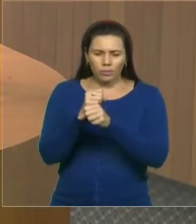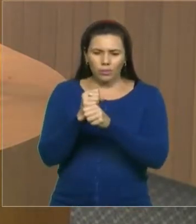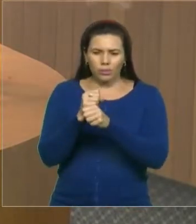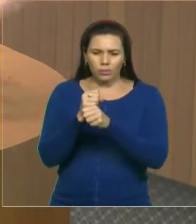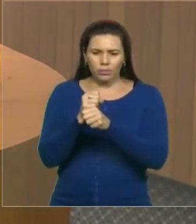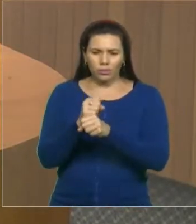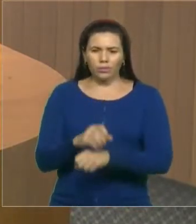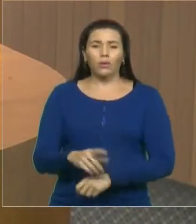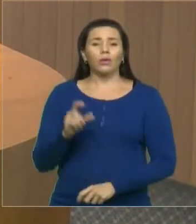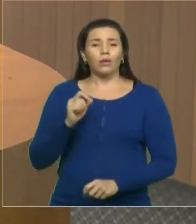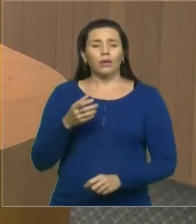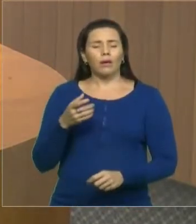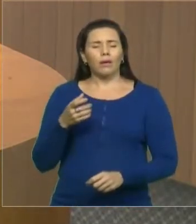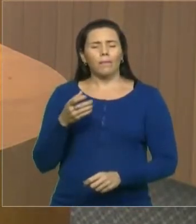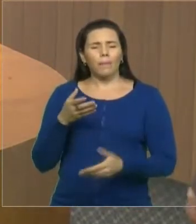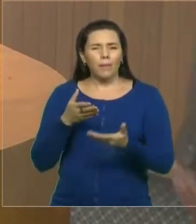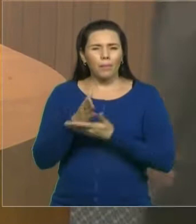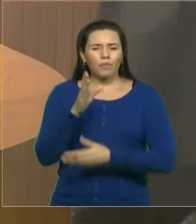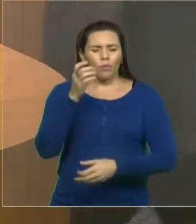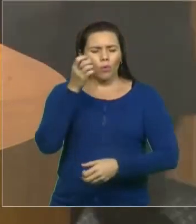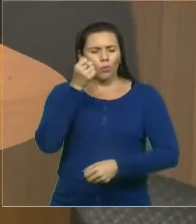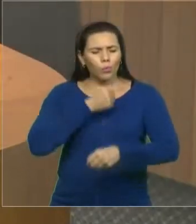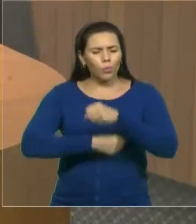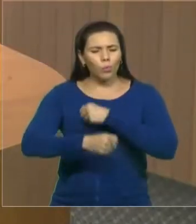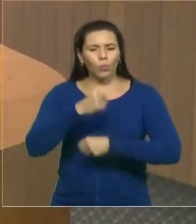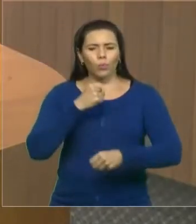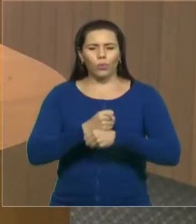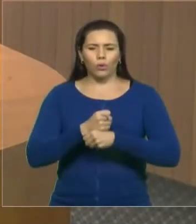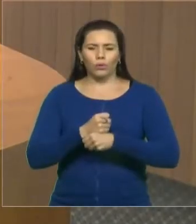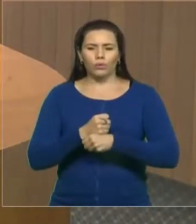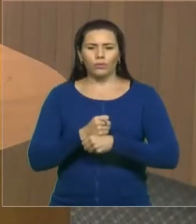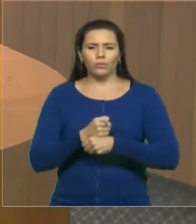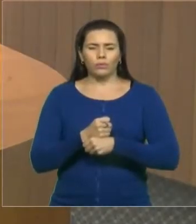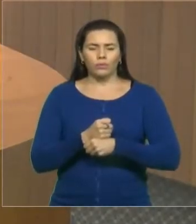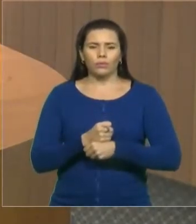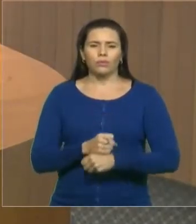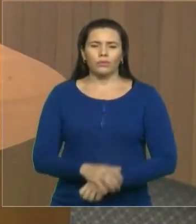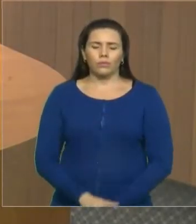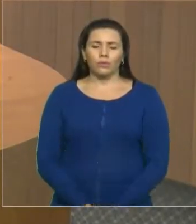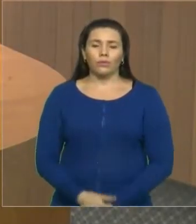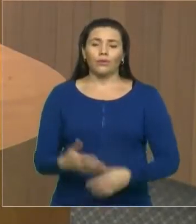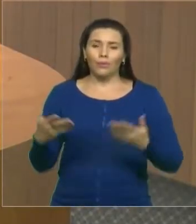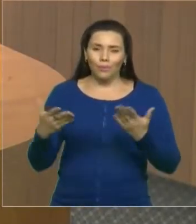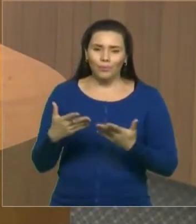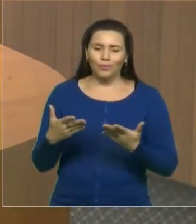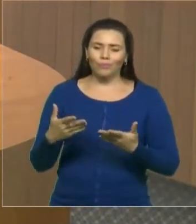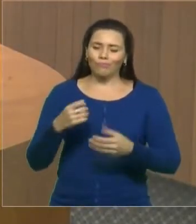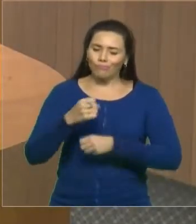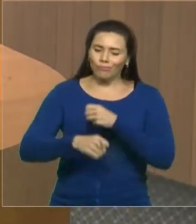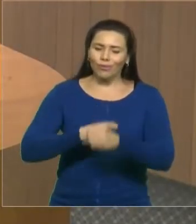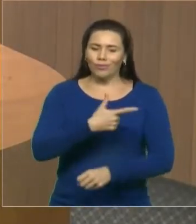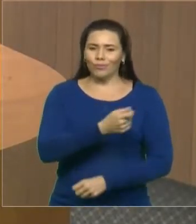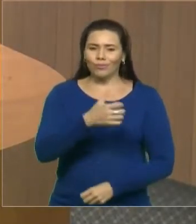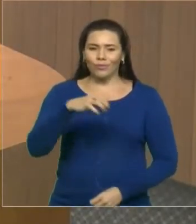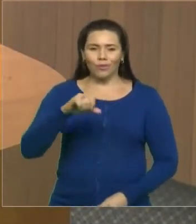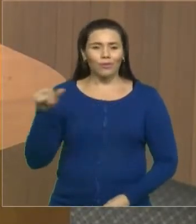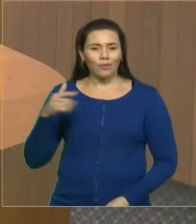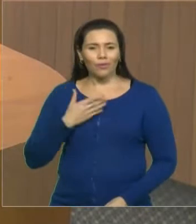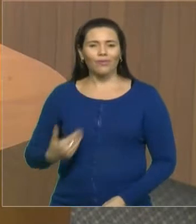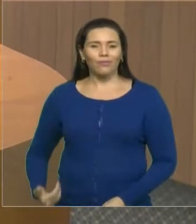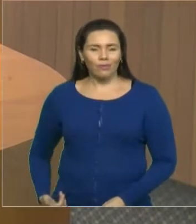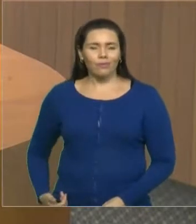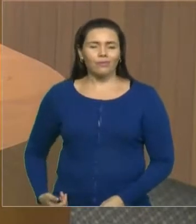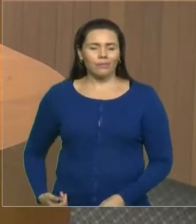ano anterior para execução neste ano, ser executado de forma concreta pelo governo do Maranhão. Deputado Neto, quando